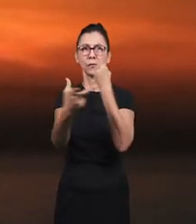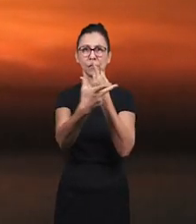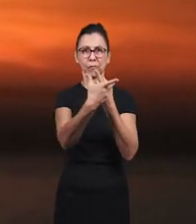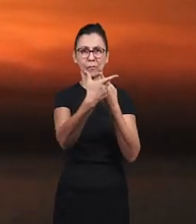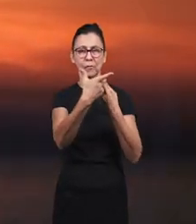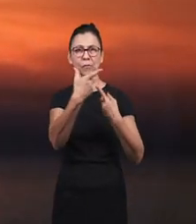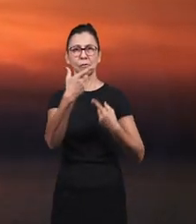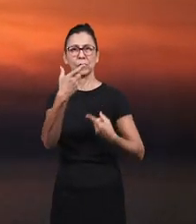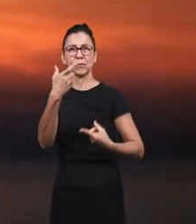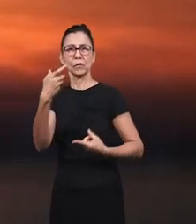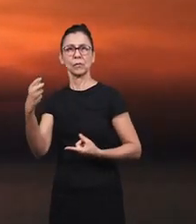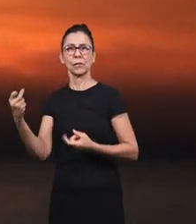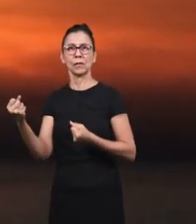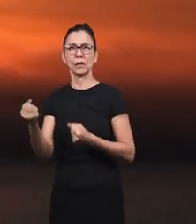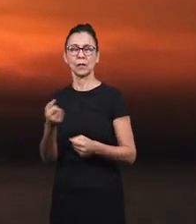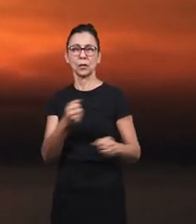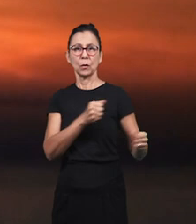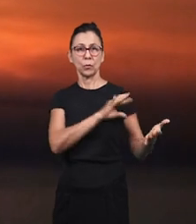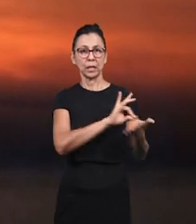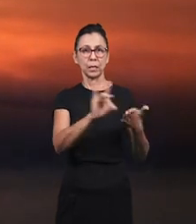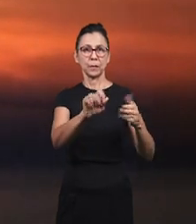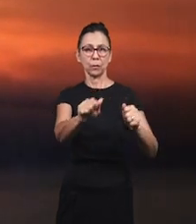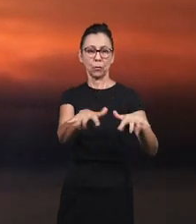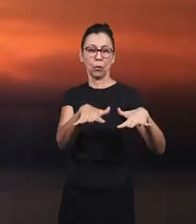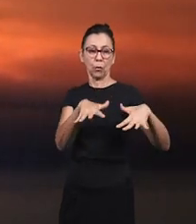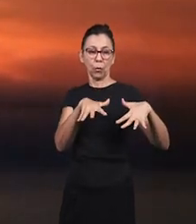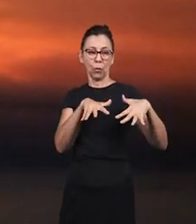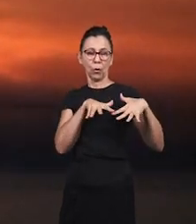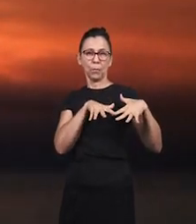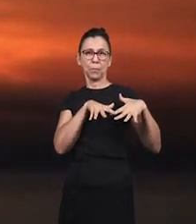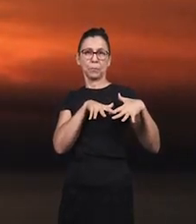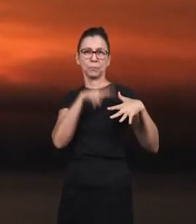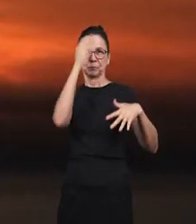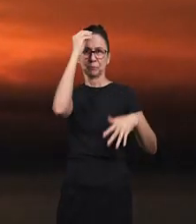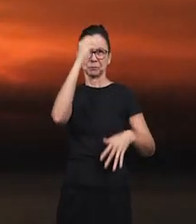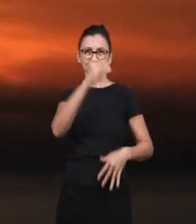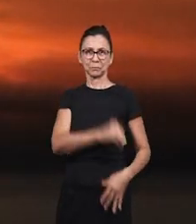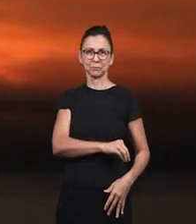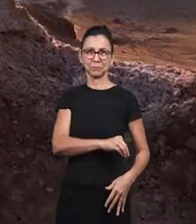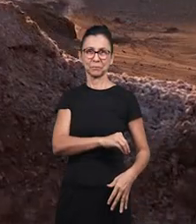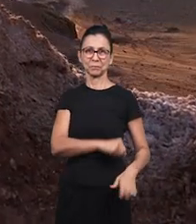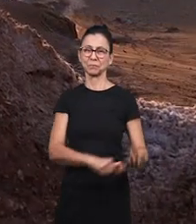O inimigo em retirada seu furor patenteou,